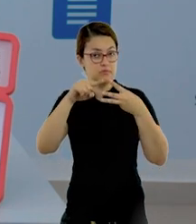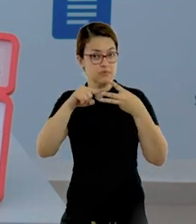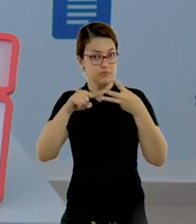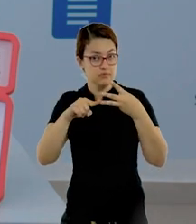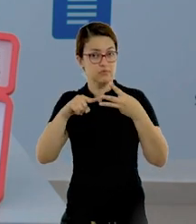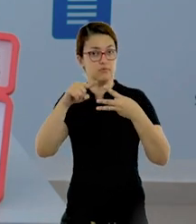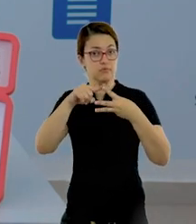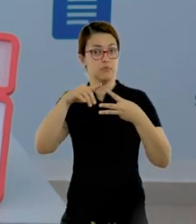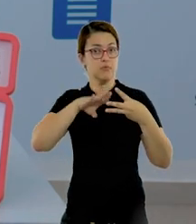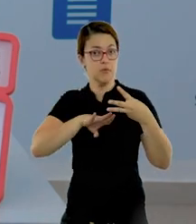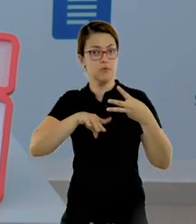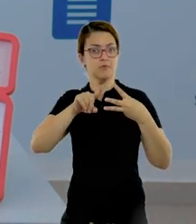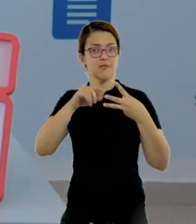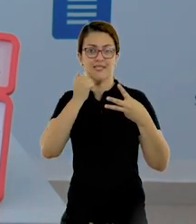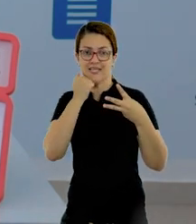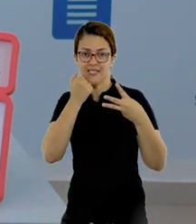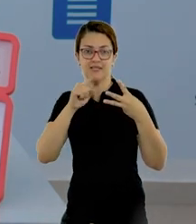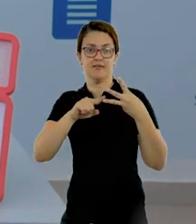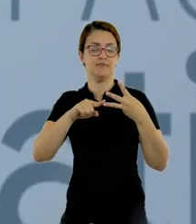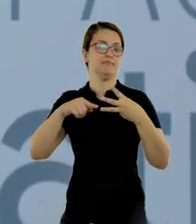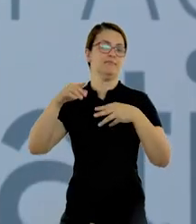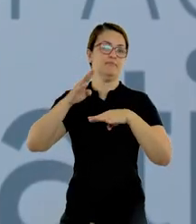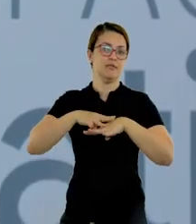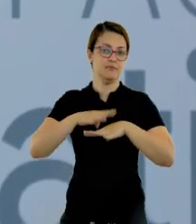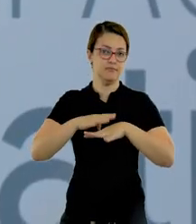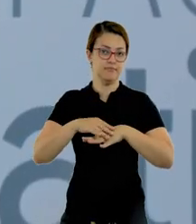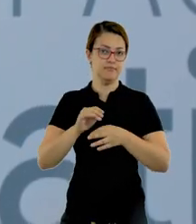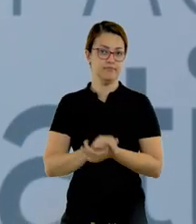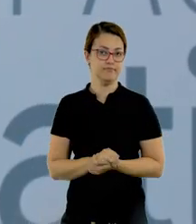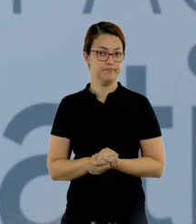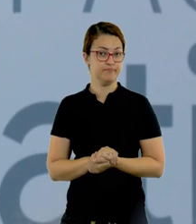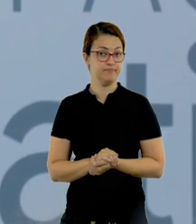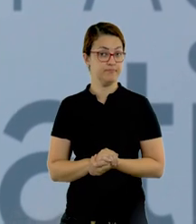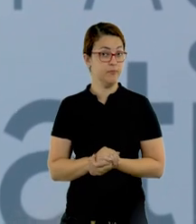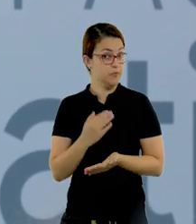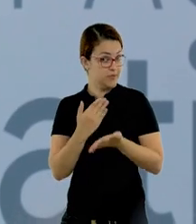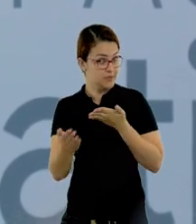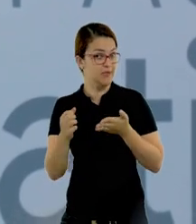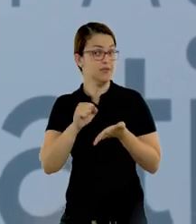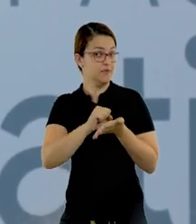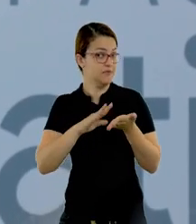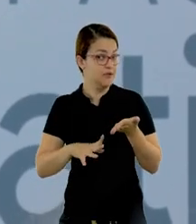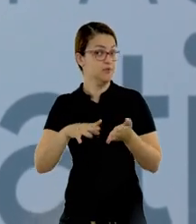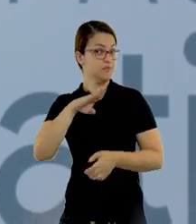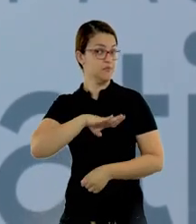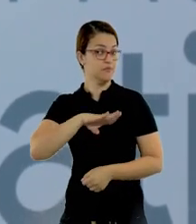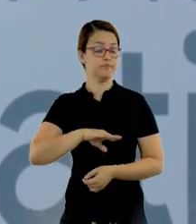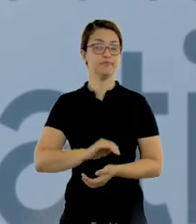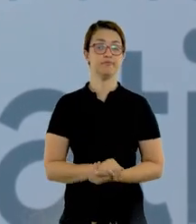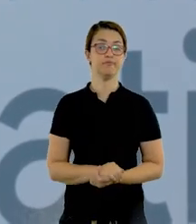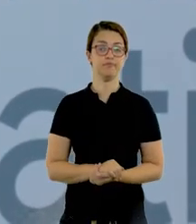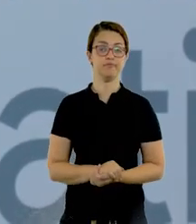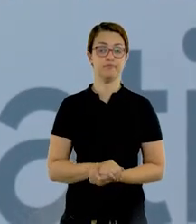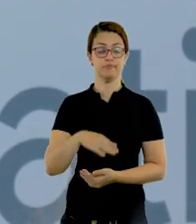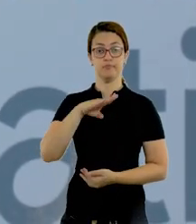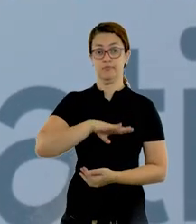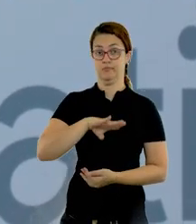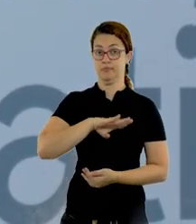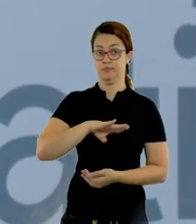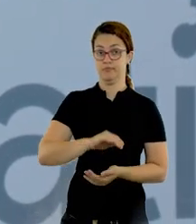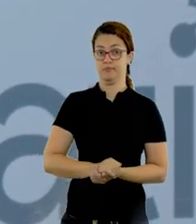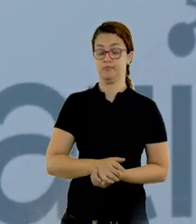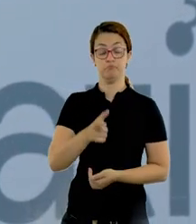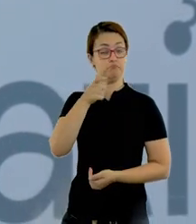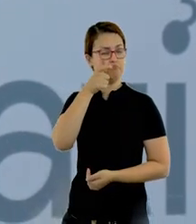Língua Portuguesa, Ciências e Matemática. Vamos agora à atividade de Língua Portuguesa? Em Língua Portuguesa, vocês